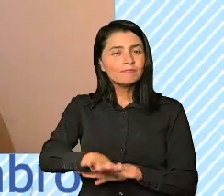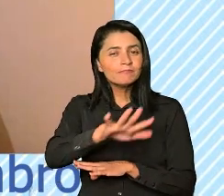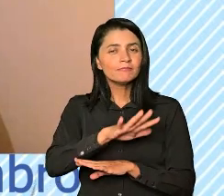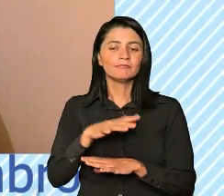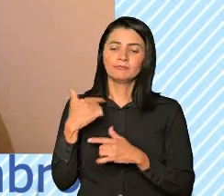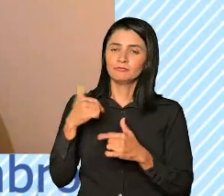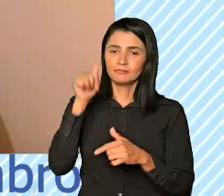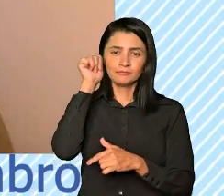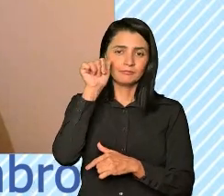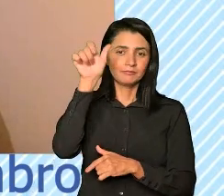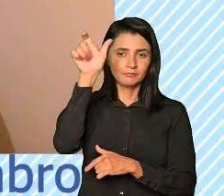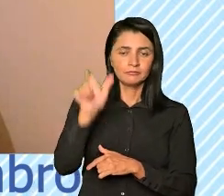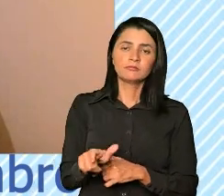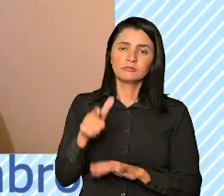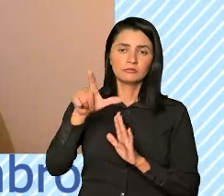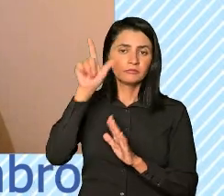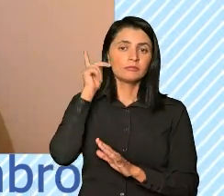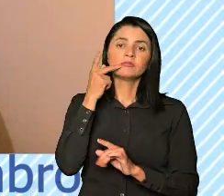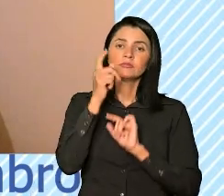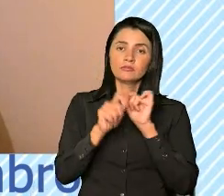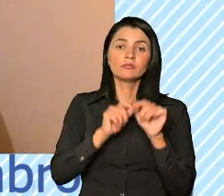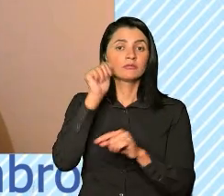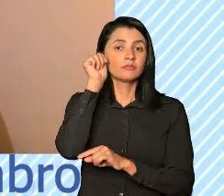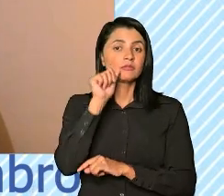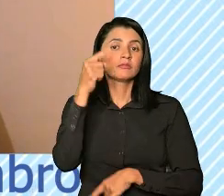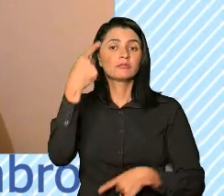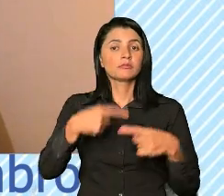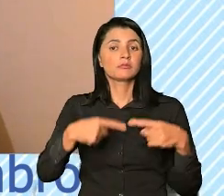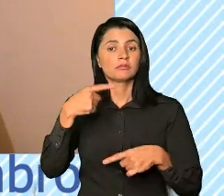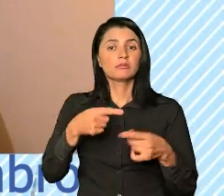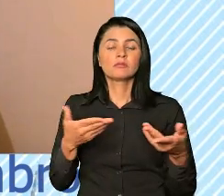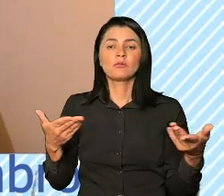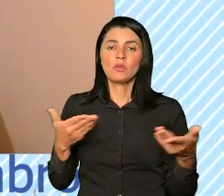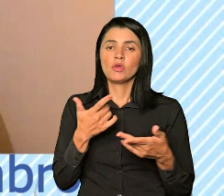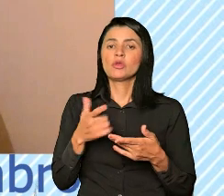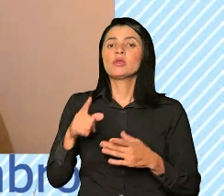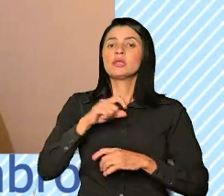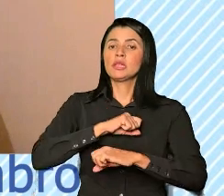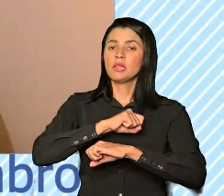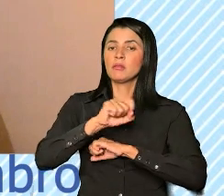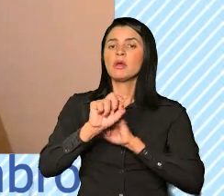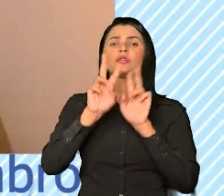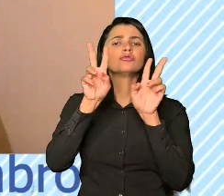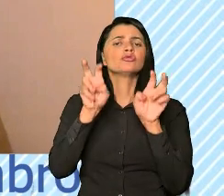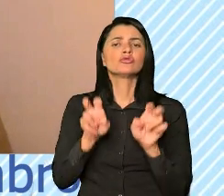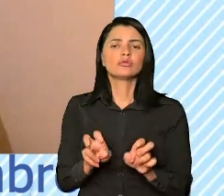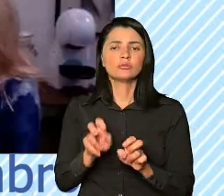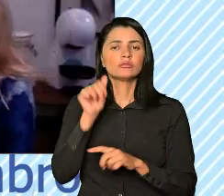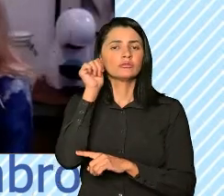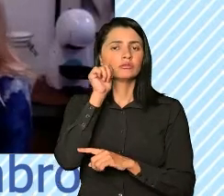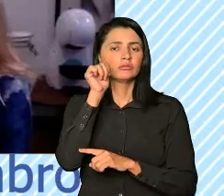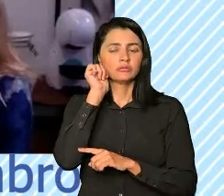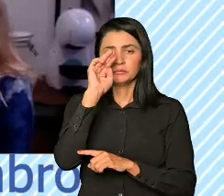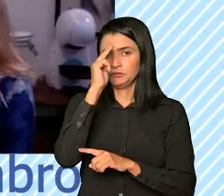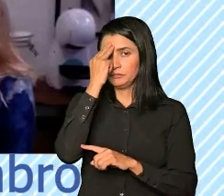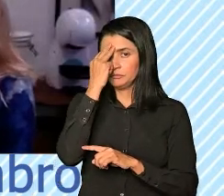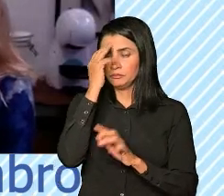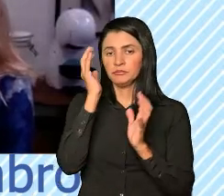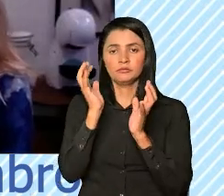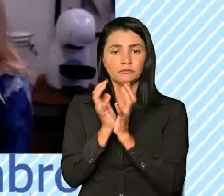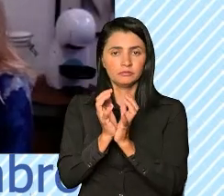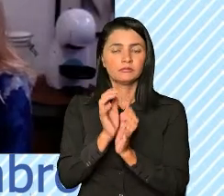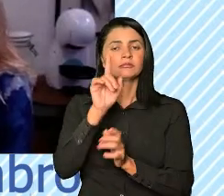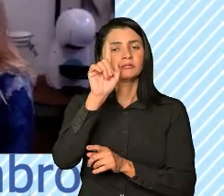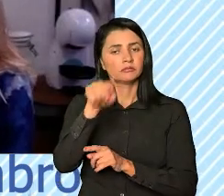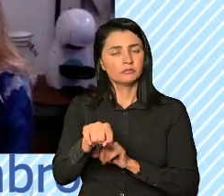falou das mulheres e política, e hoje nós vamos ter esse debate sobre mulheres e memória coletiva,